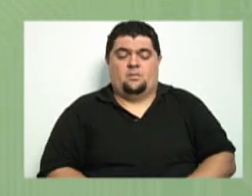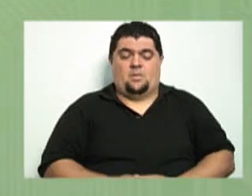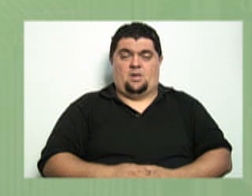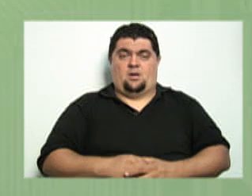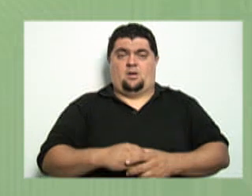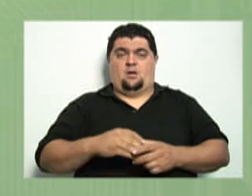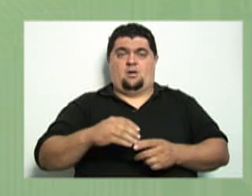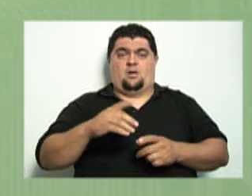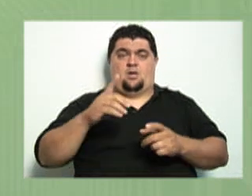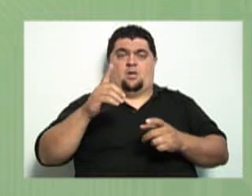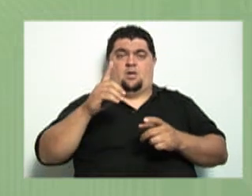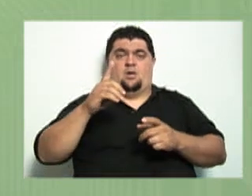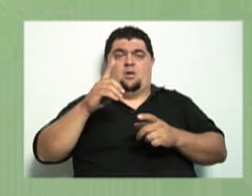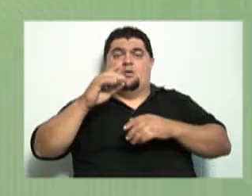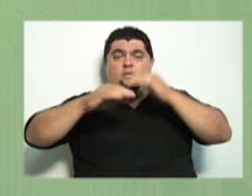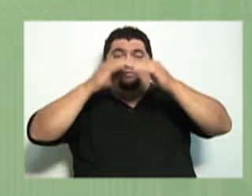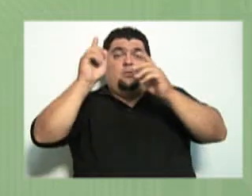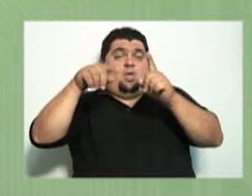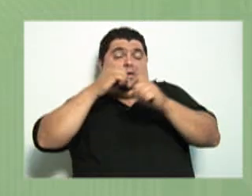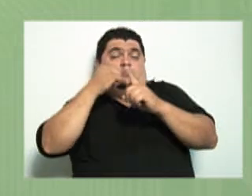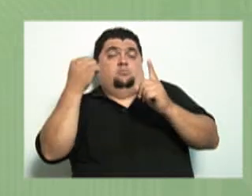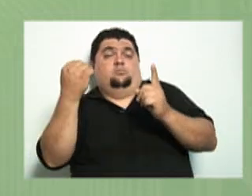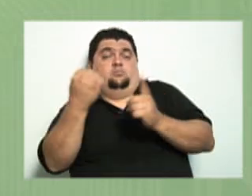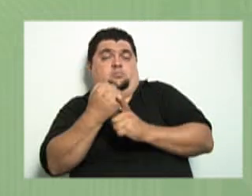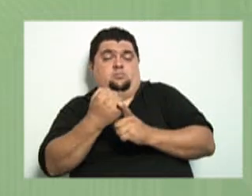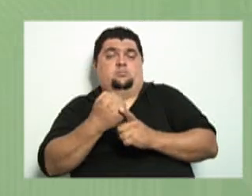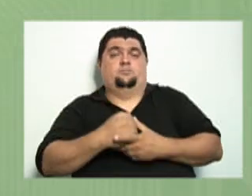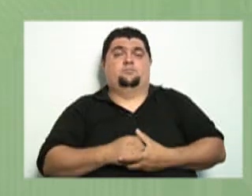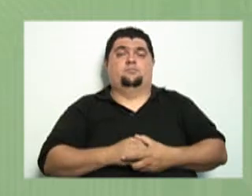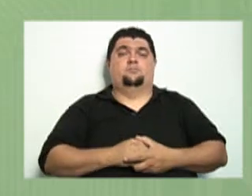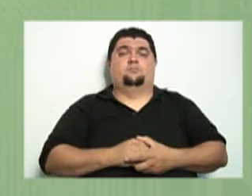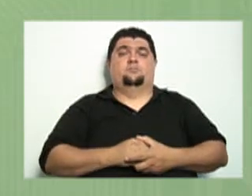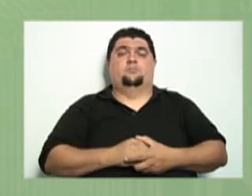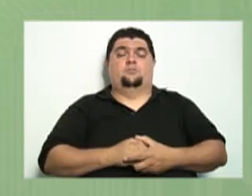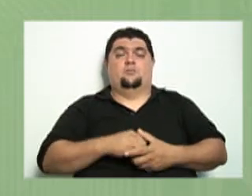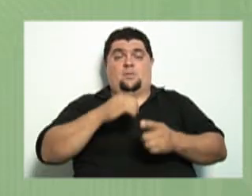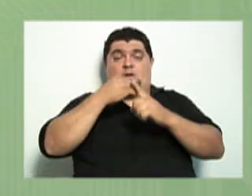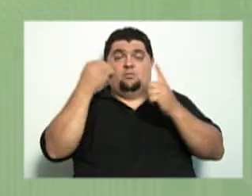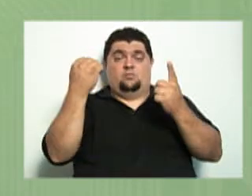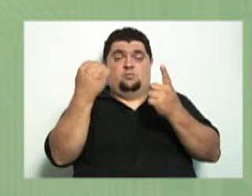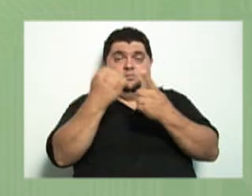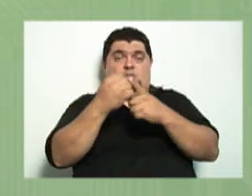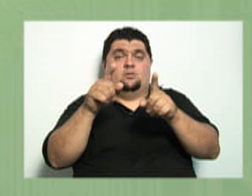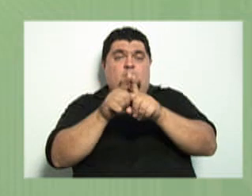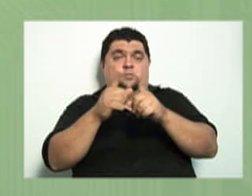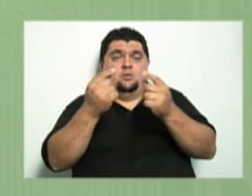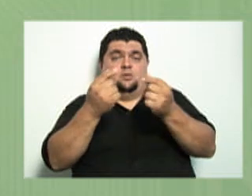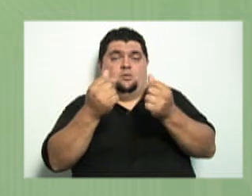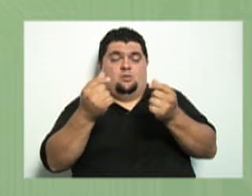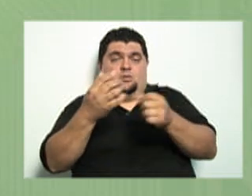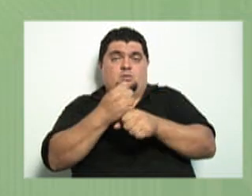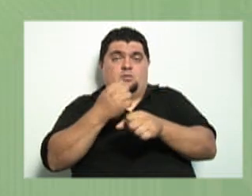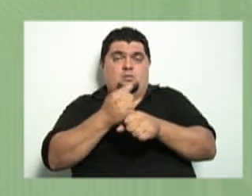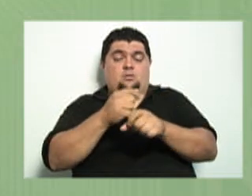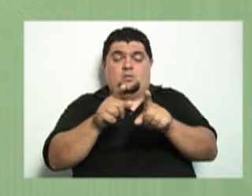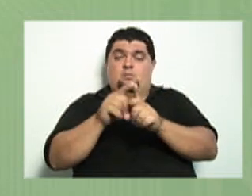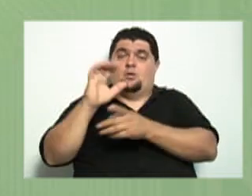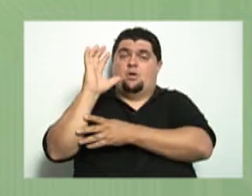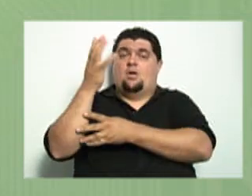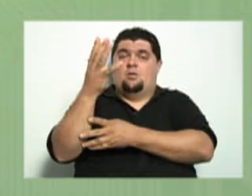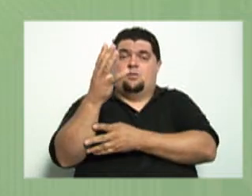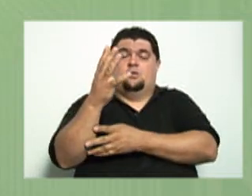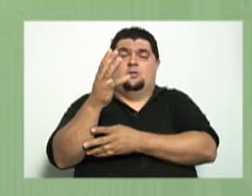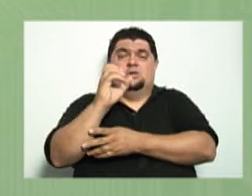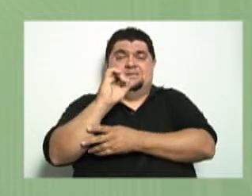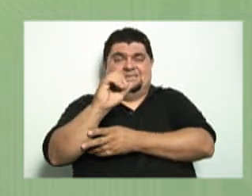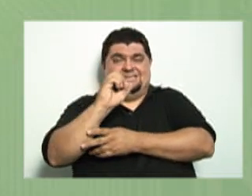é social, o desenvolvimento ele é econômico e o desenvolvimento ele é ambiental. Somente quando a gente